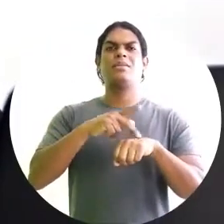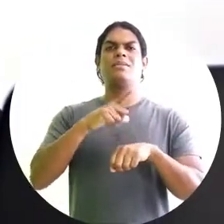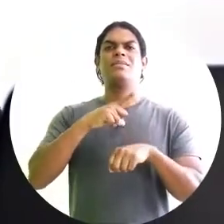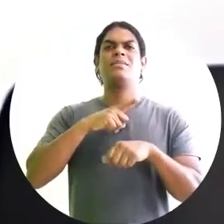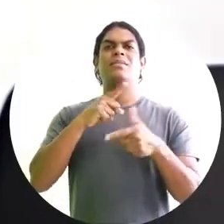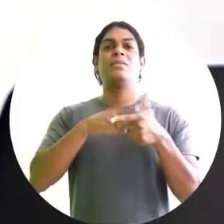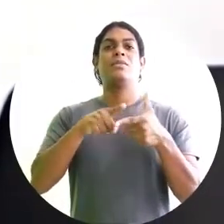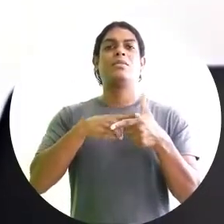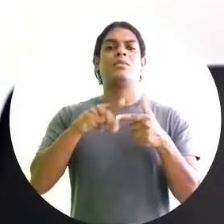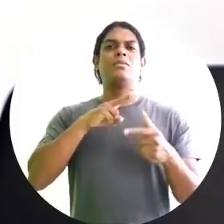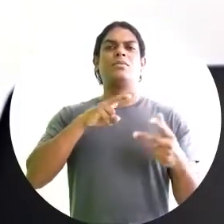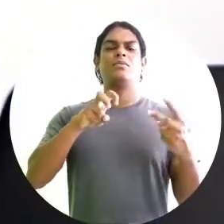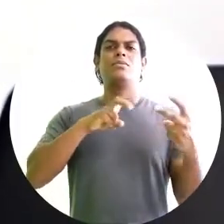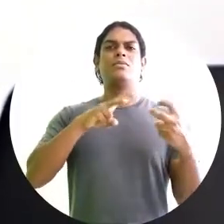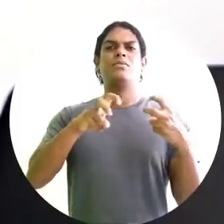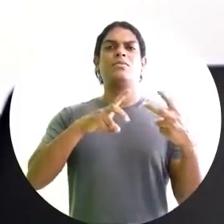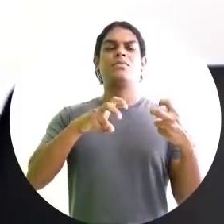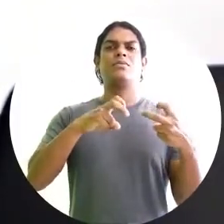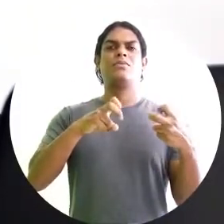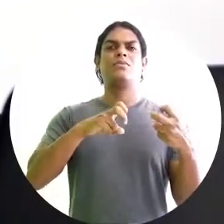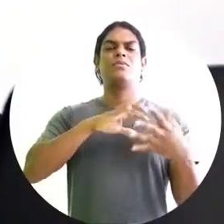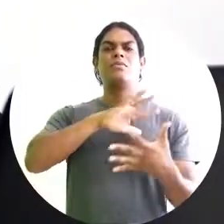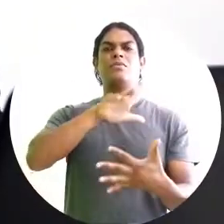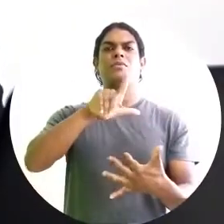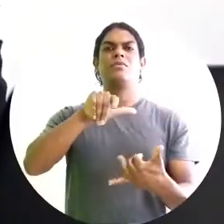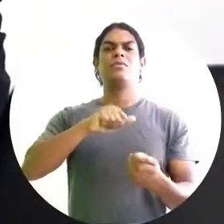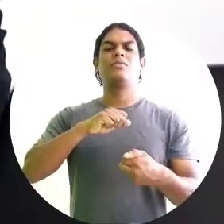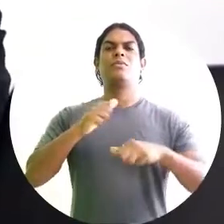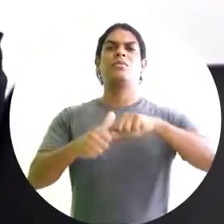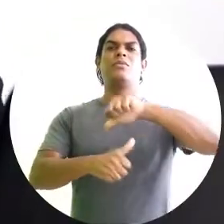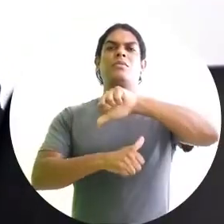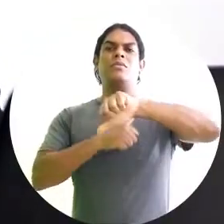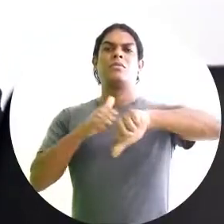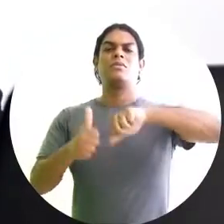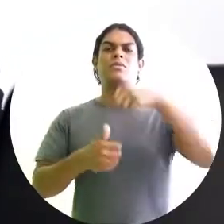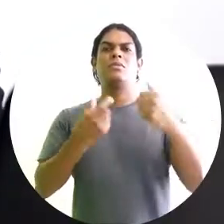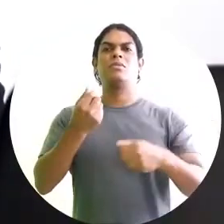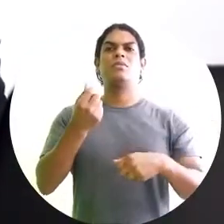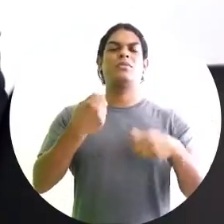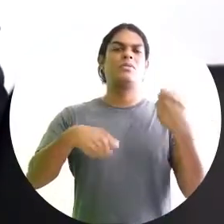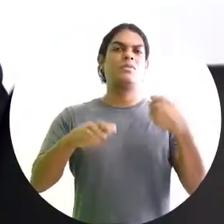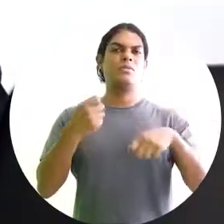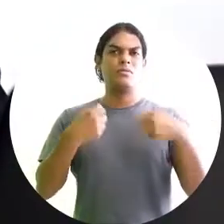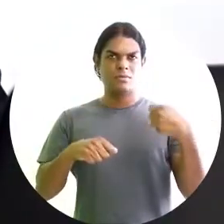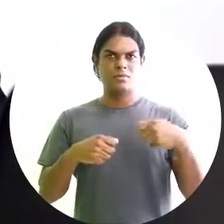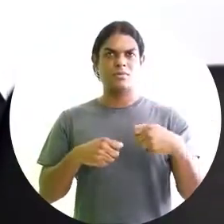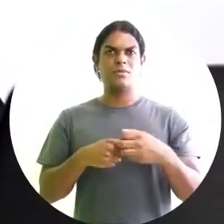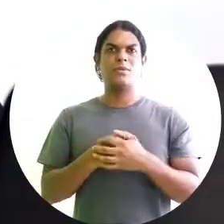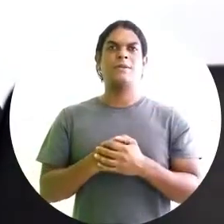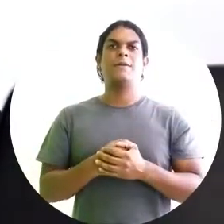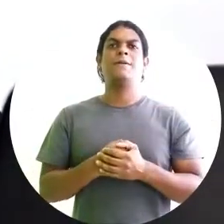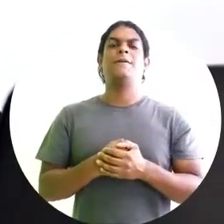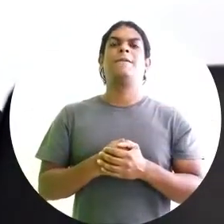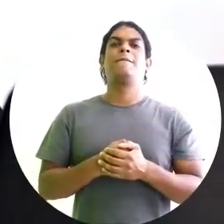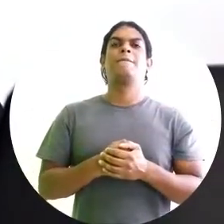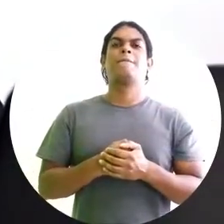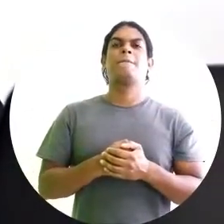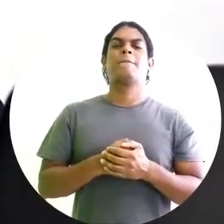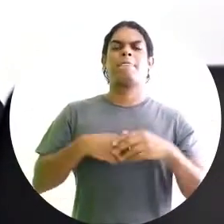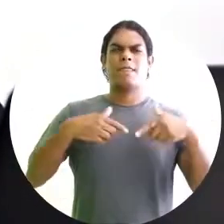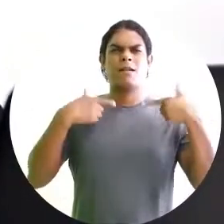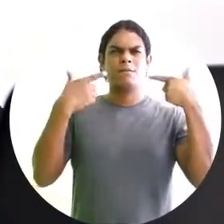que sofreram muito com a Guerra Mundial, uma transformação econômica, uma revolução industrial.